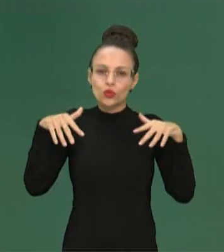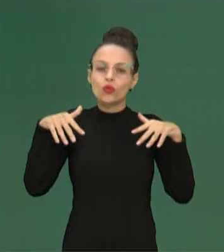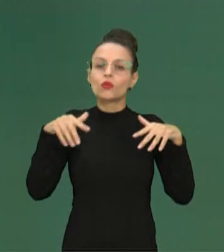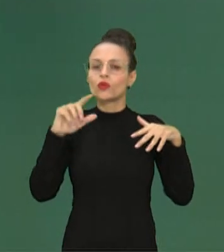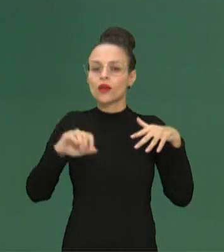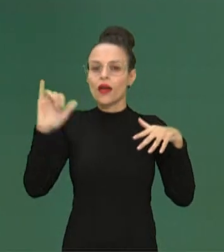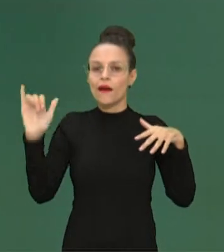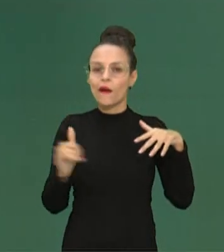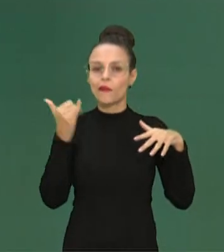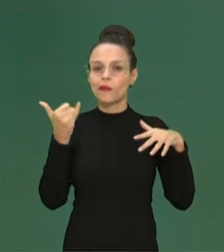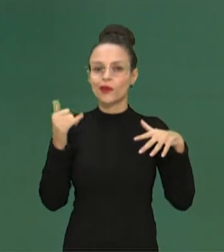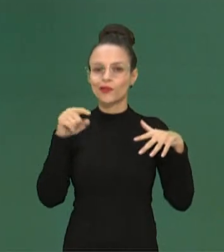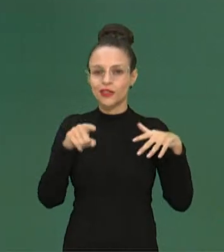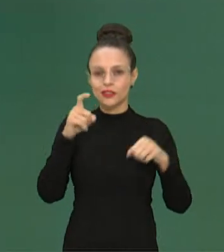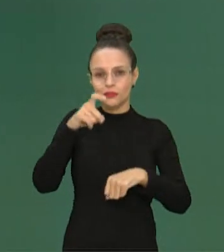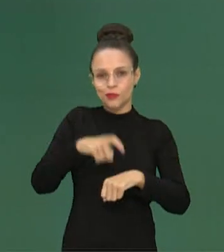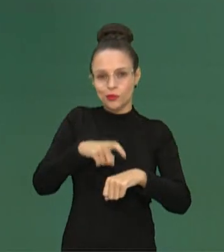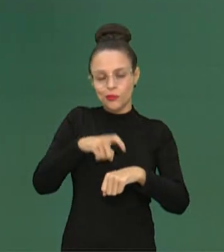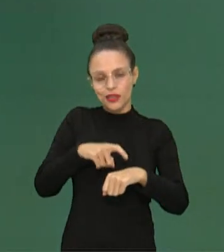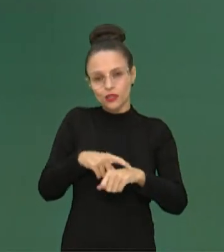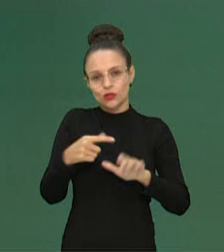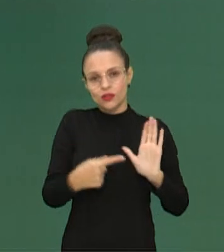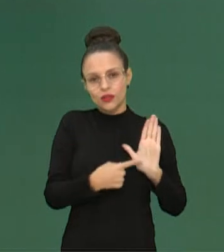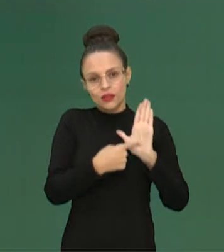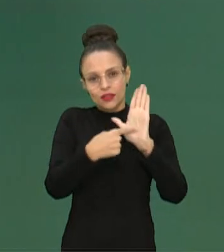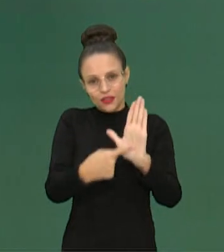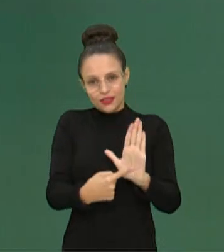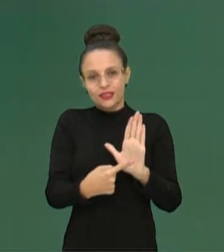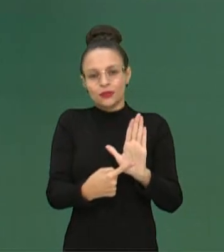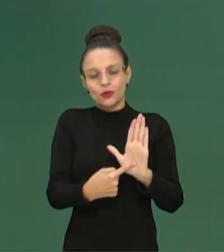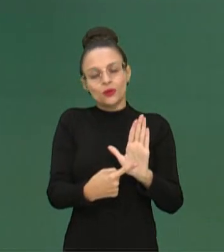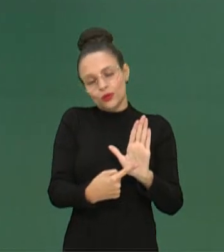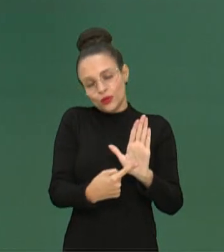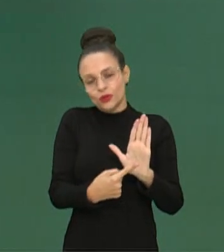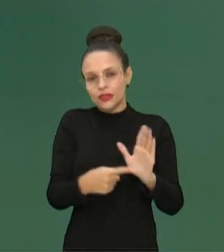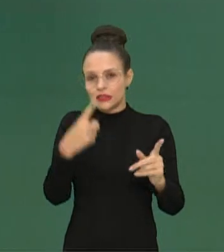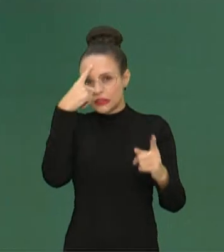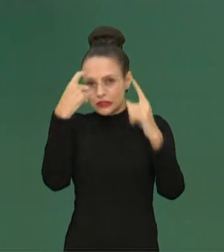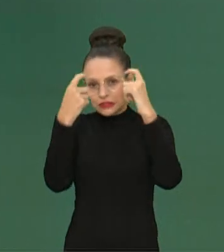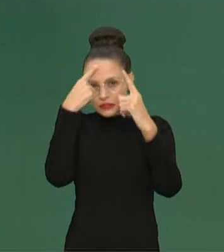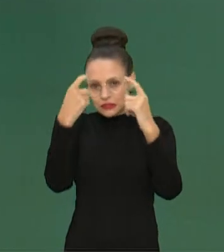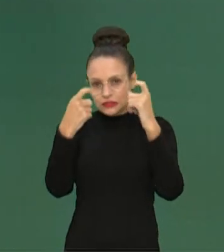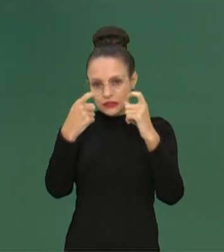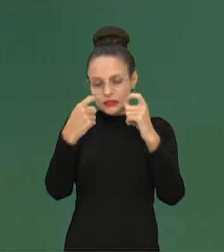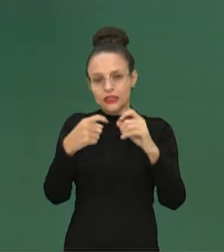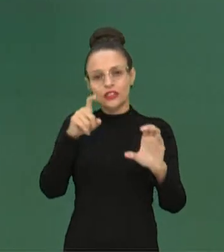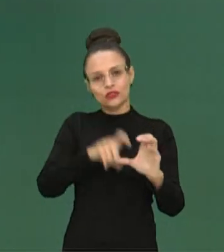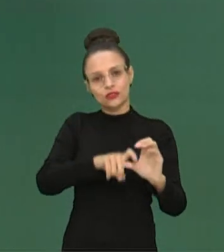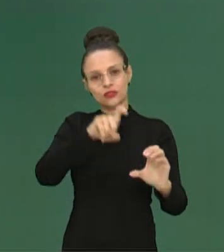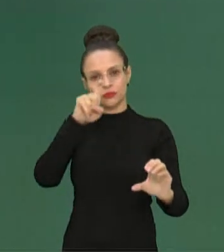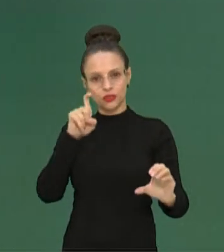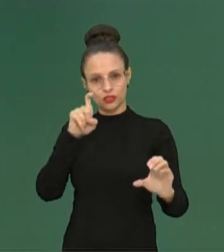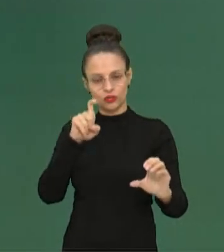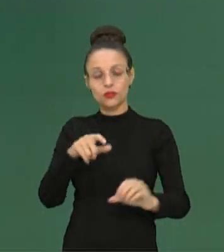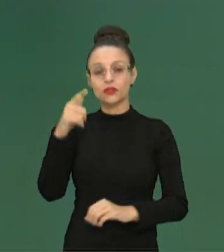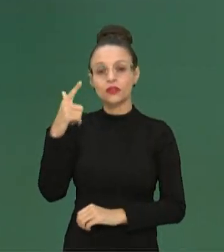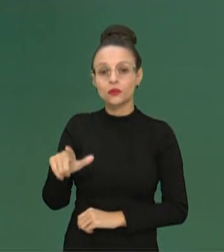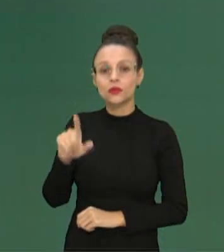acaba aproveitando este momento para transmitir as suas ideias de separatismo.